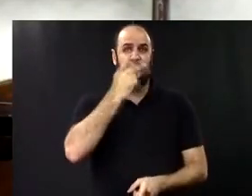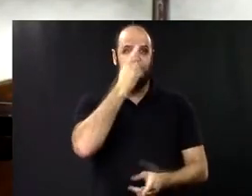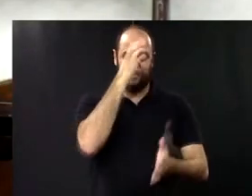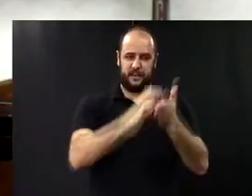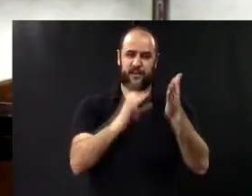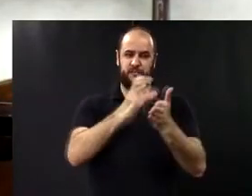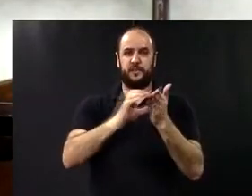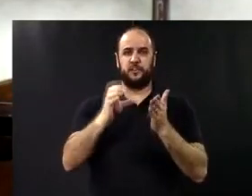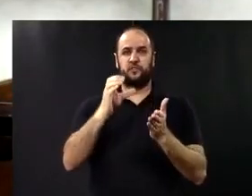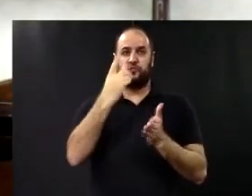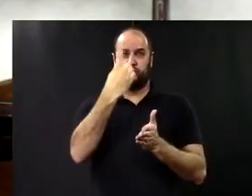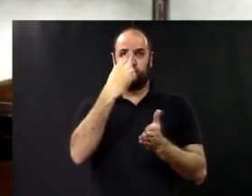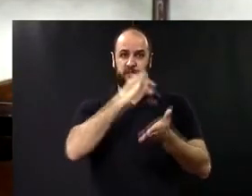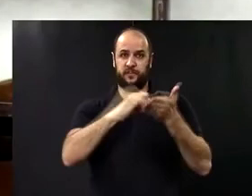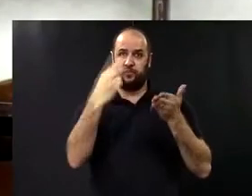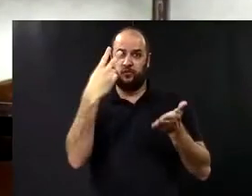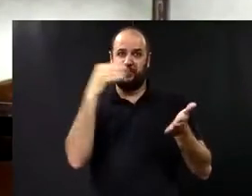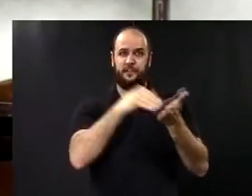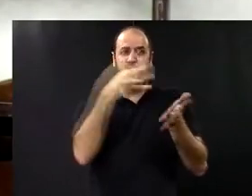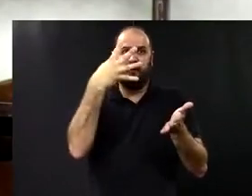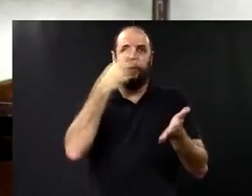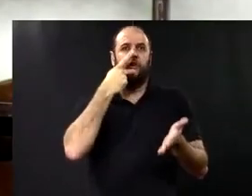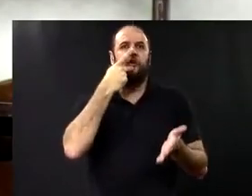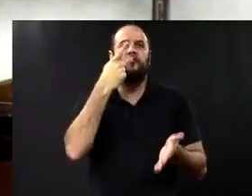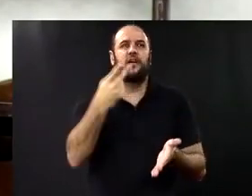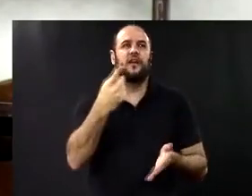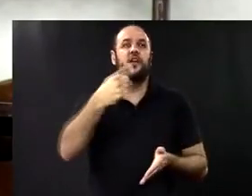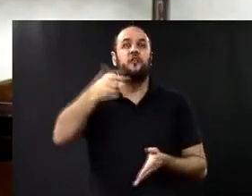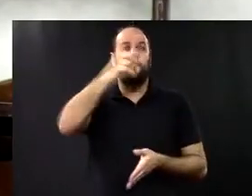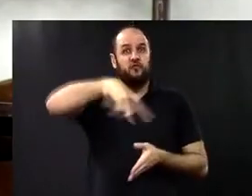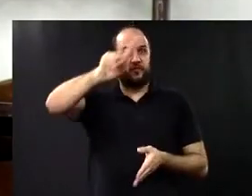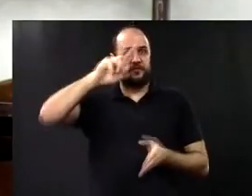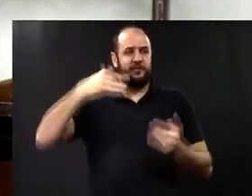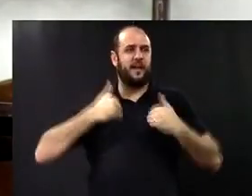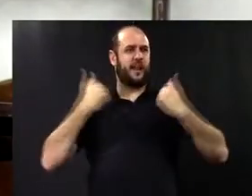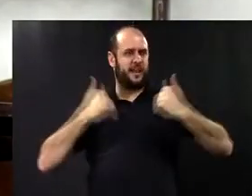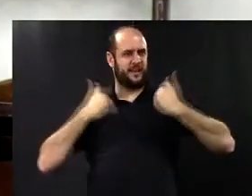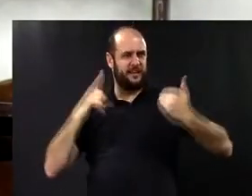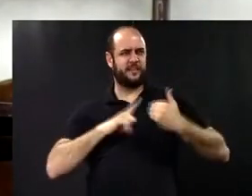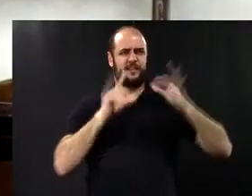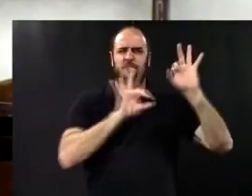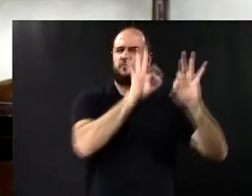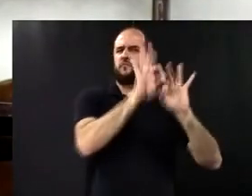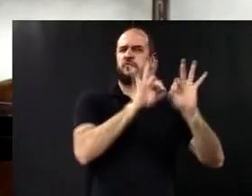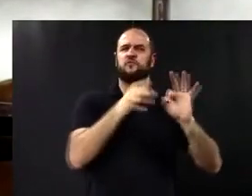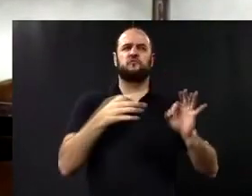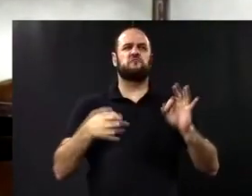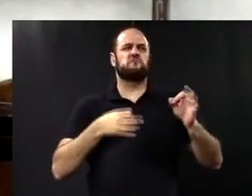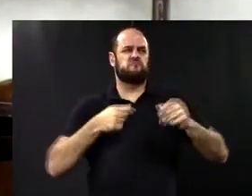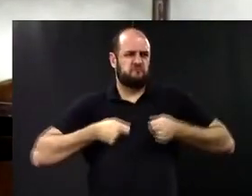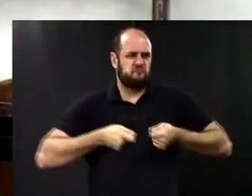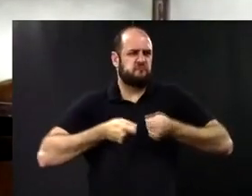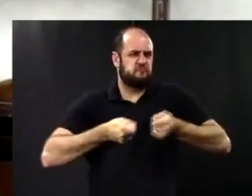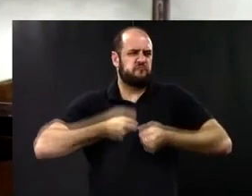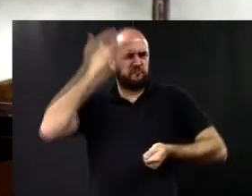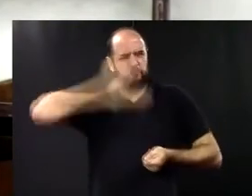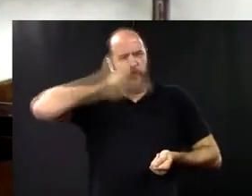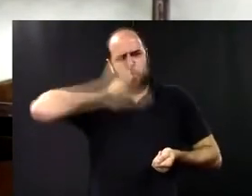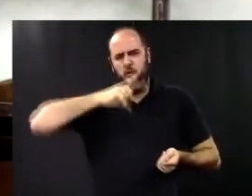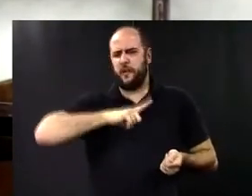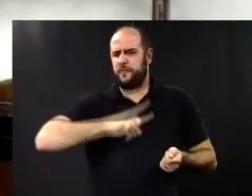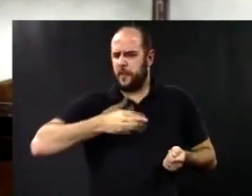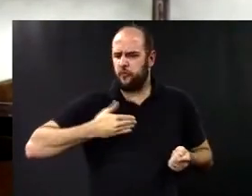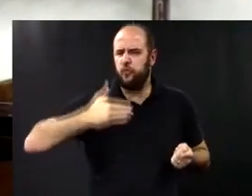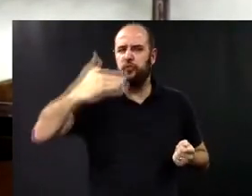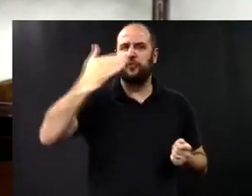versículo 2 a 4, ele vai nos dizer que tendes por motivo de toda alegria passarde por várias provações, sabendo que a provação da